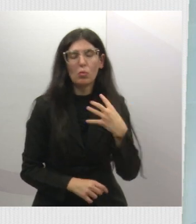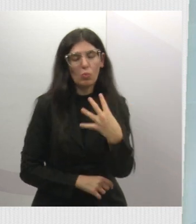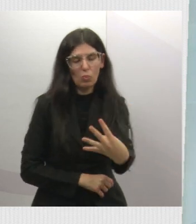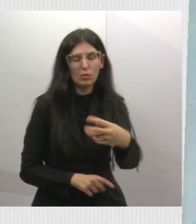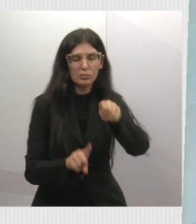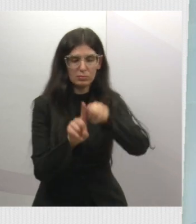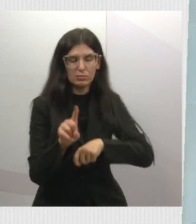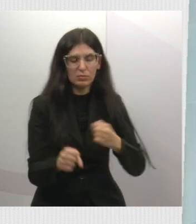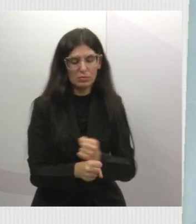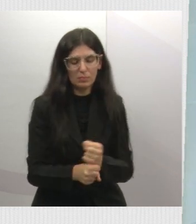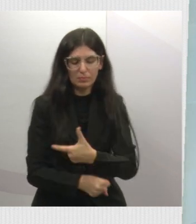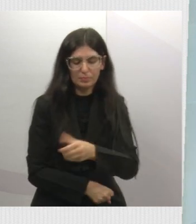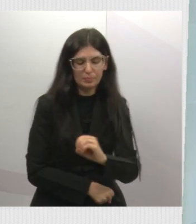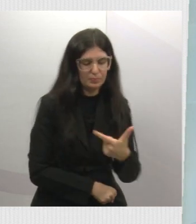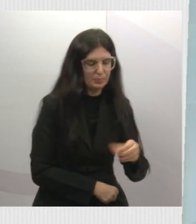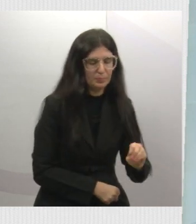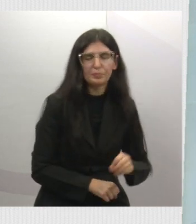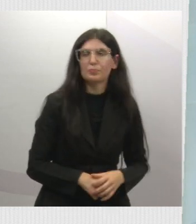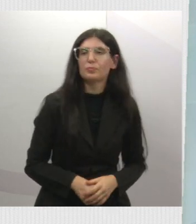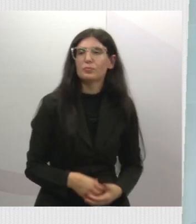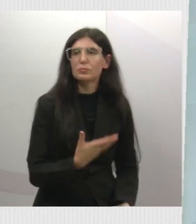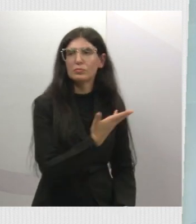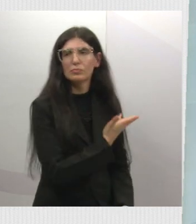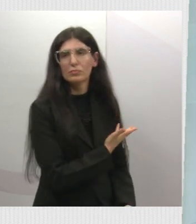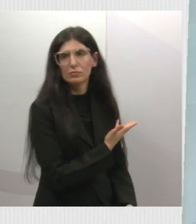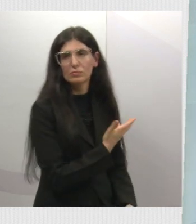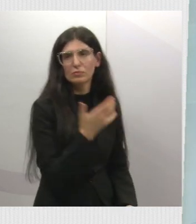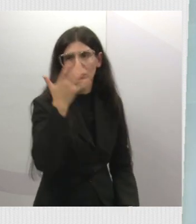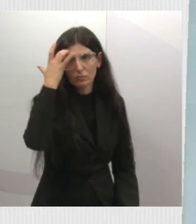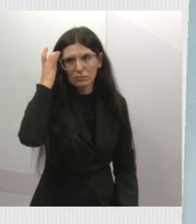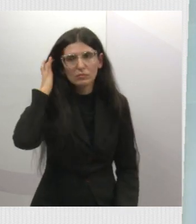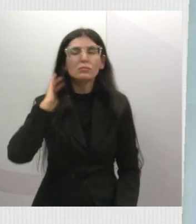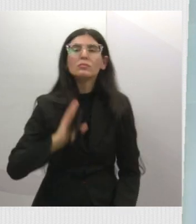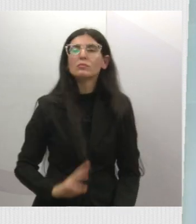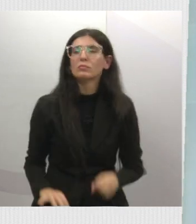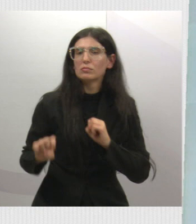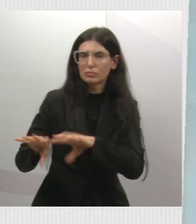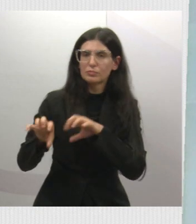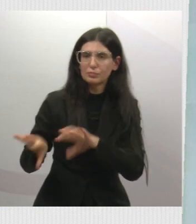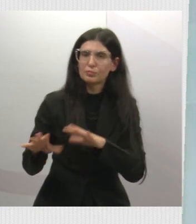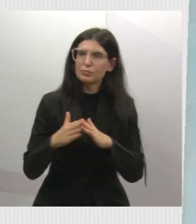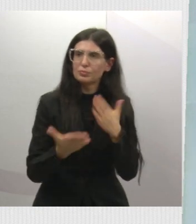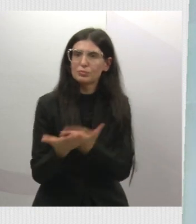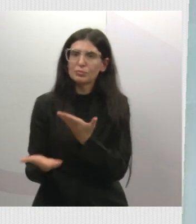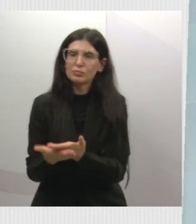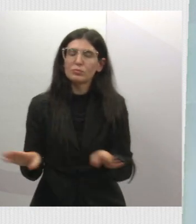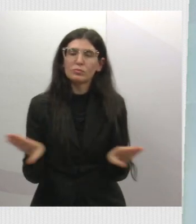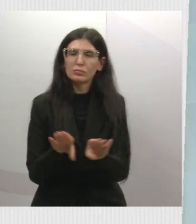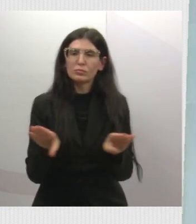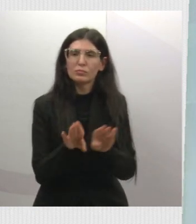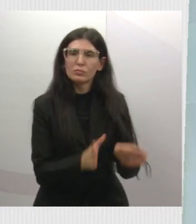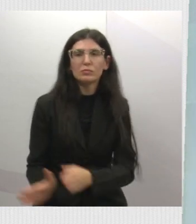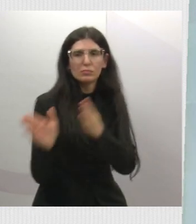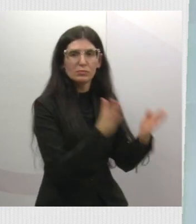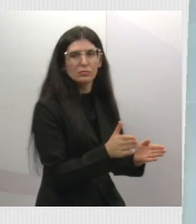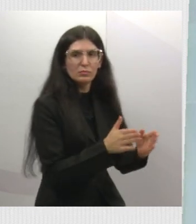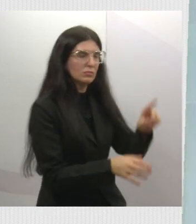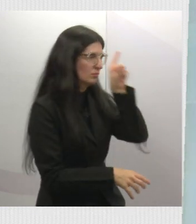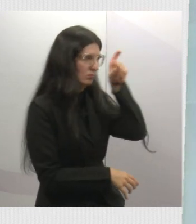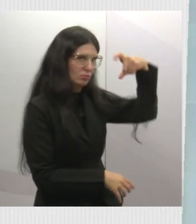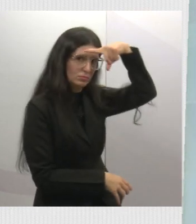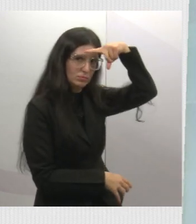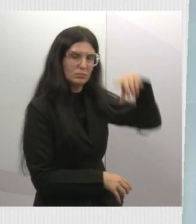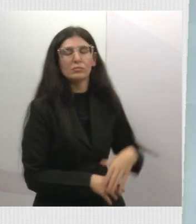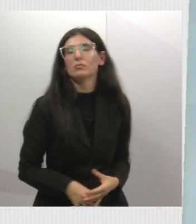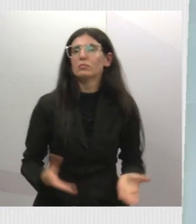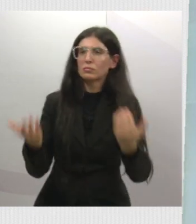Aqui é um quadro de aplicação do ensino e da saúde. Essa primeira linha, que